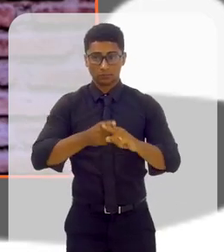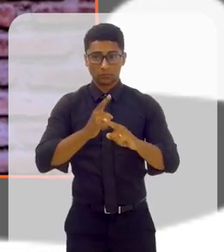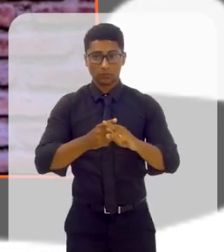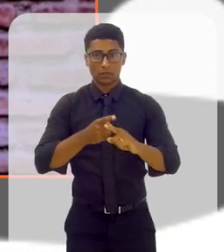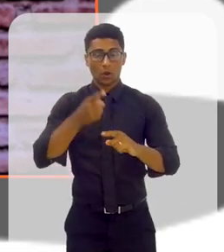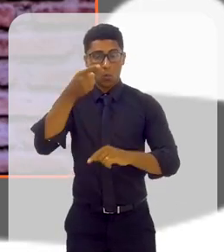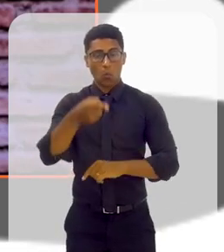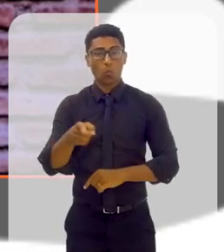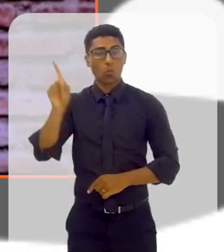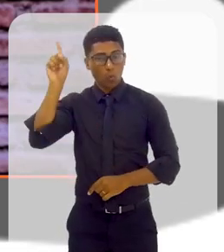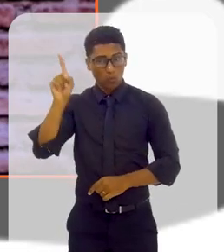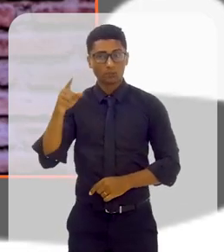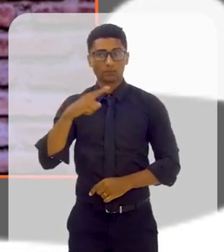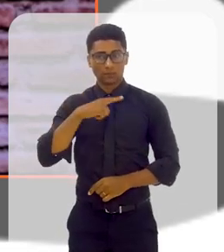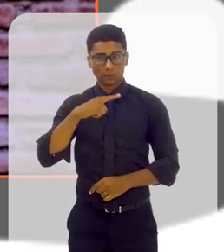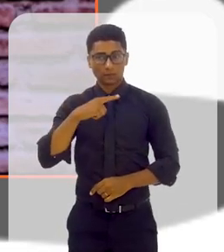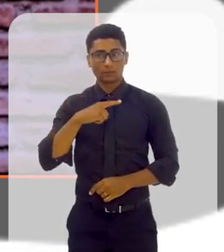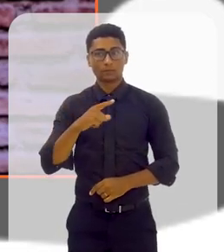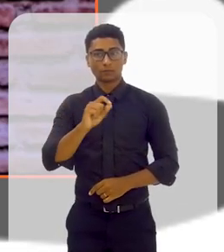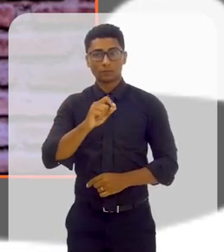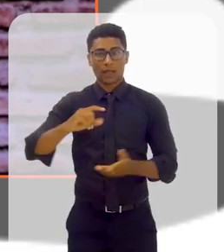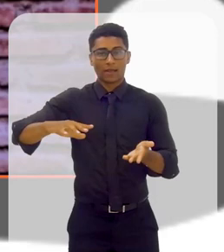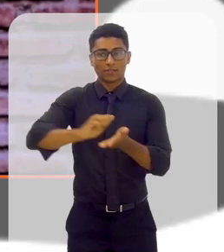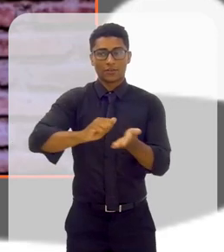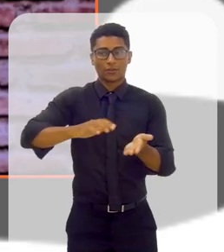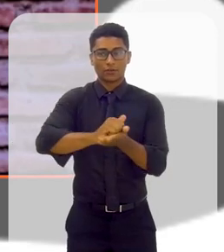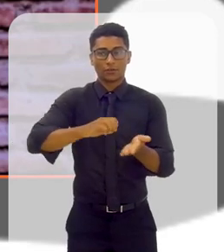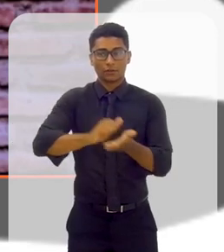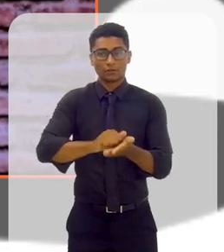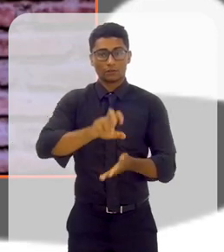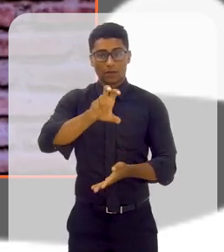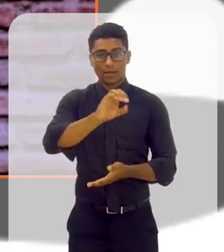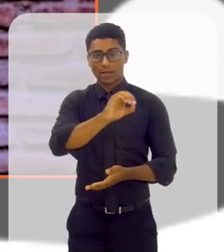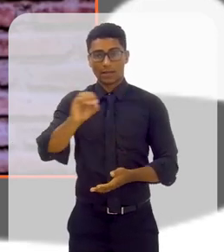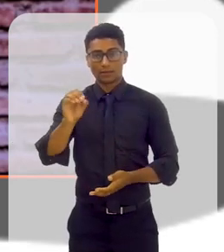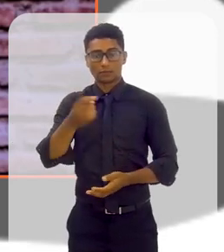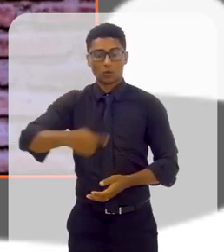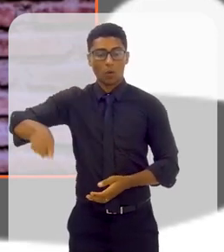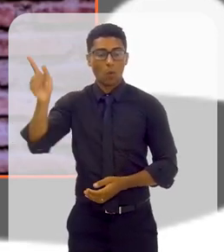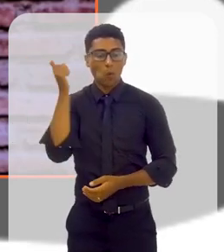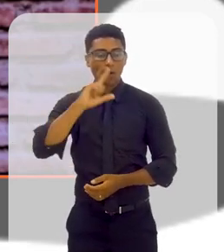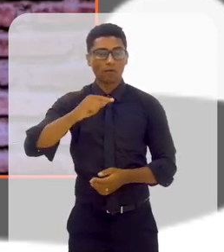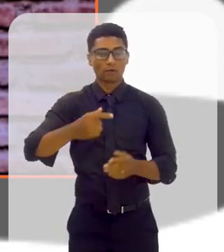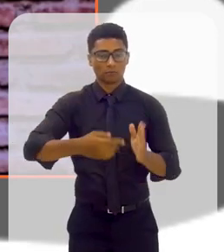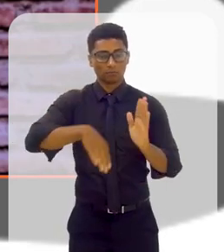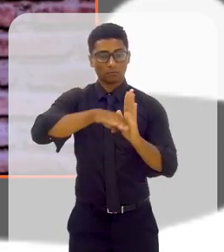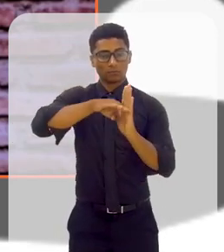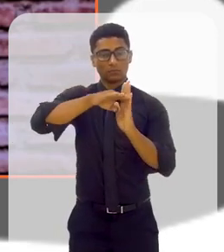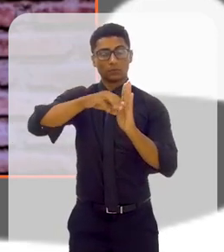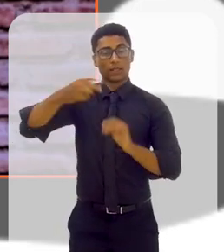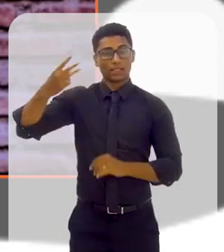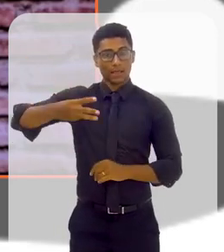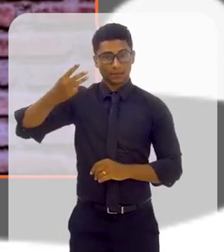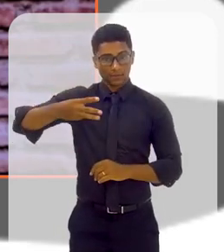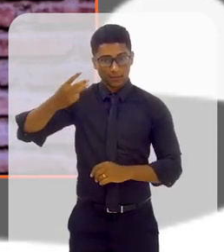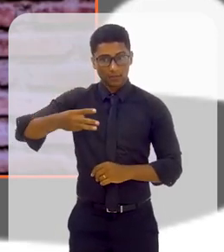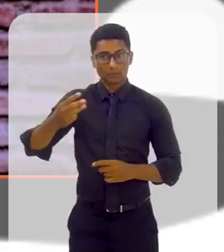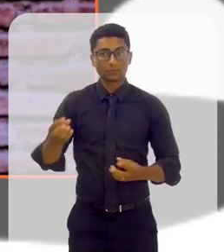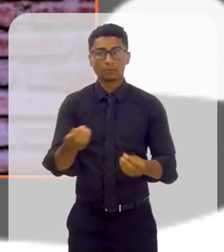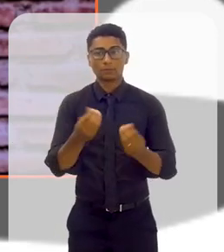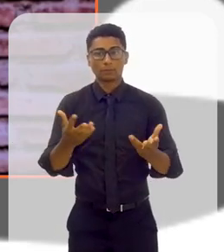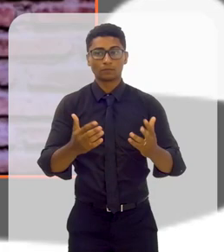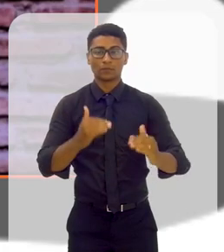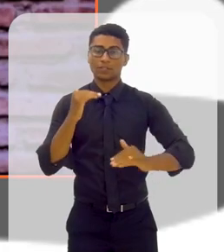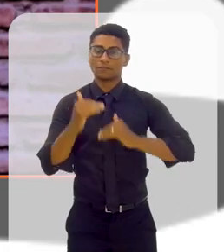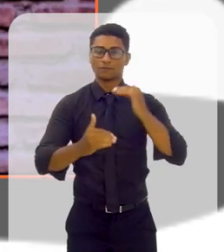edital havia mais de 500 inscritos e nós ganhamos em terceiro lugar com o maior subsídio para